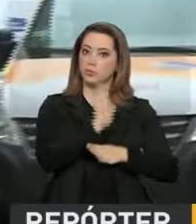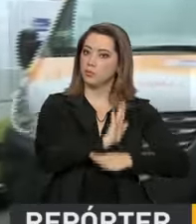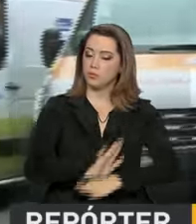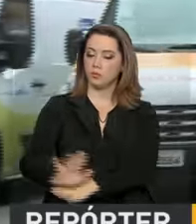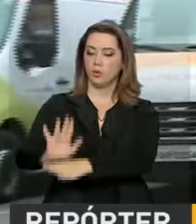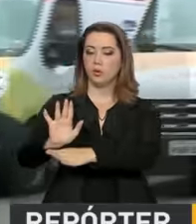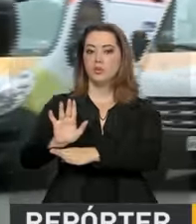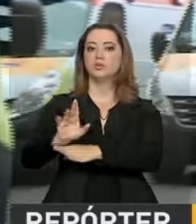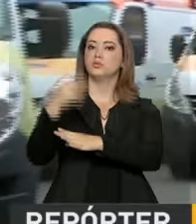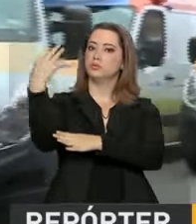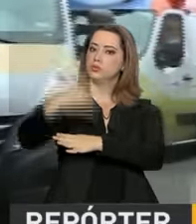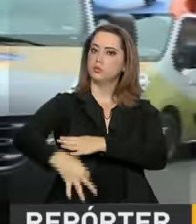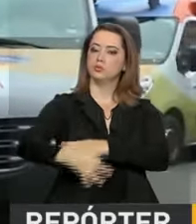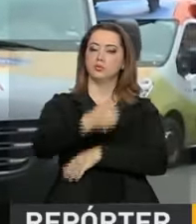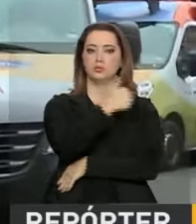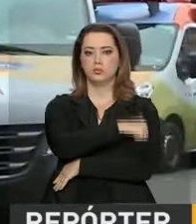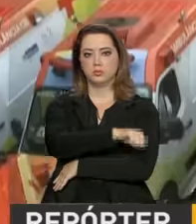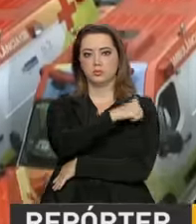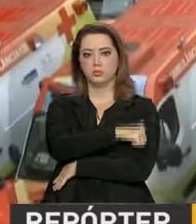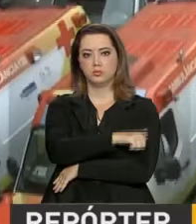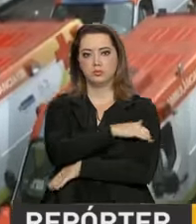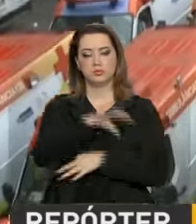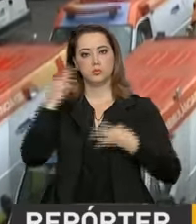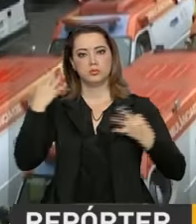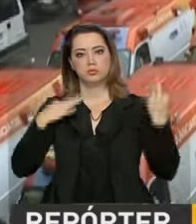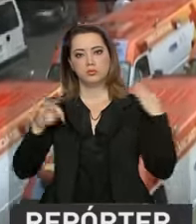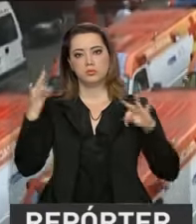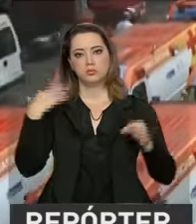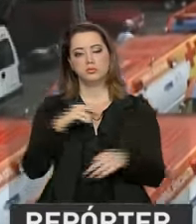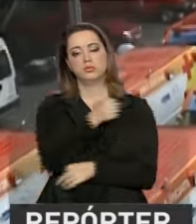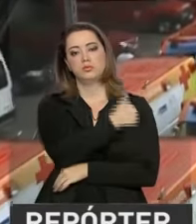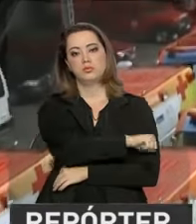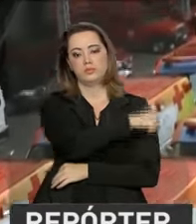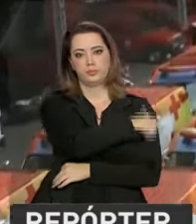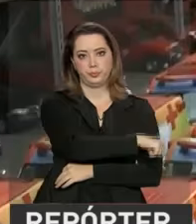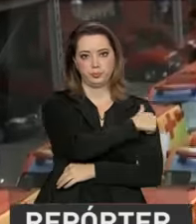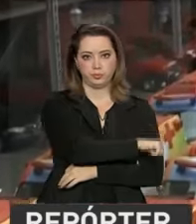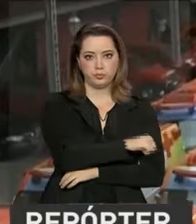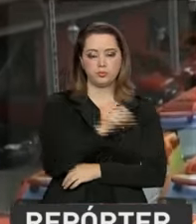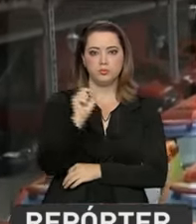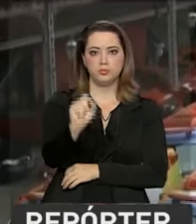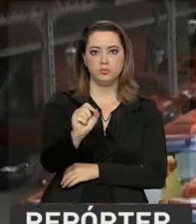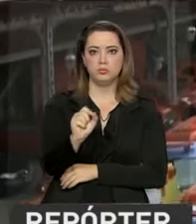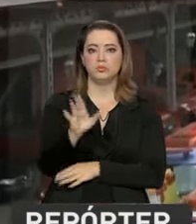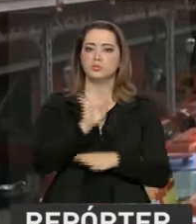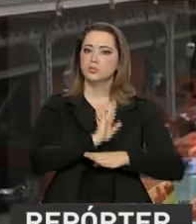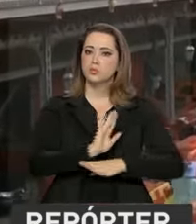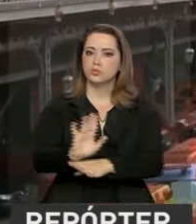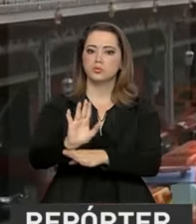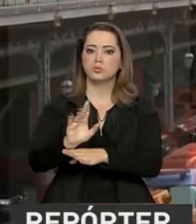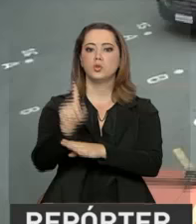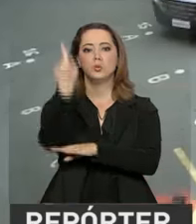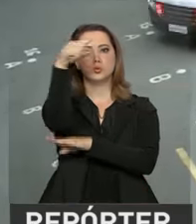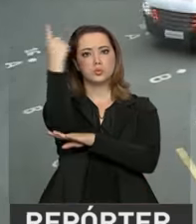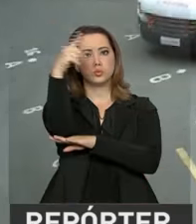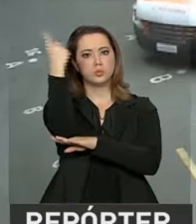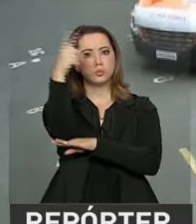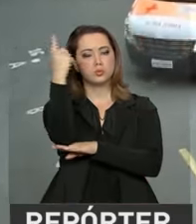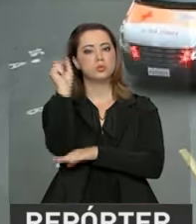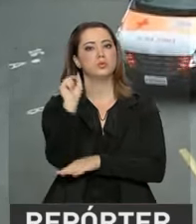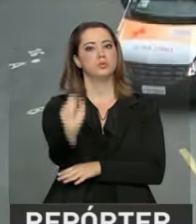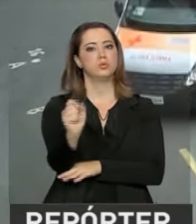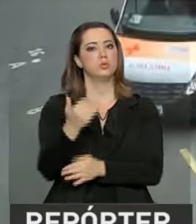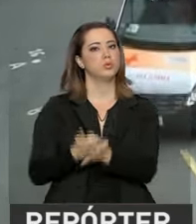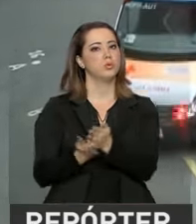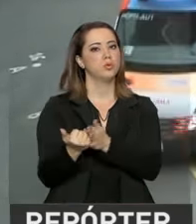cariocas e turistas nos Jogos Olímpicos e Paralímpicos Rio 2016. O reforço na assistência à saúde começou a